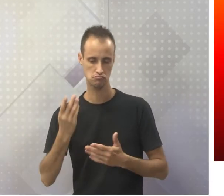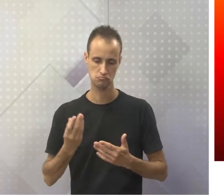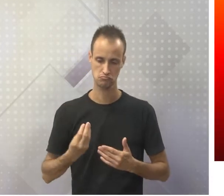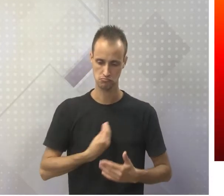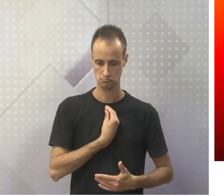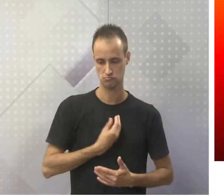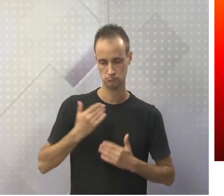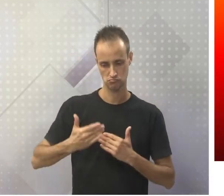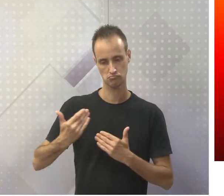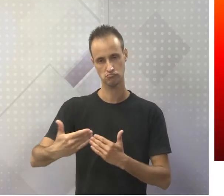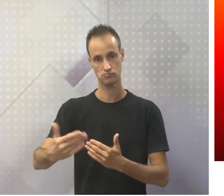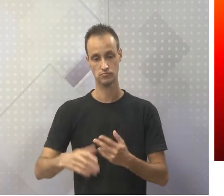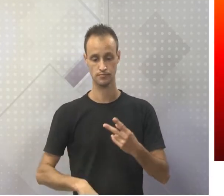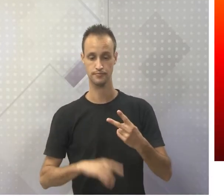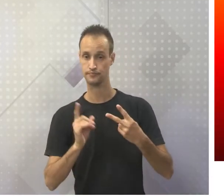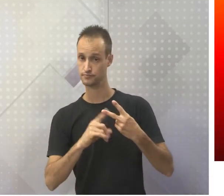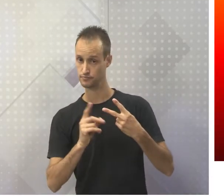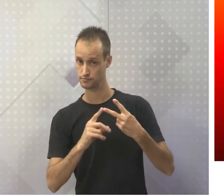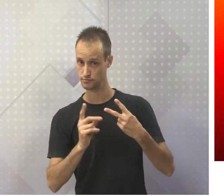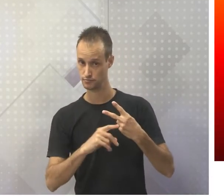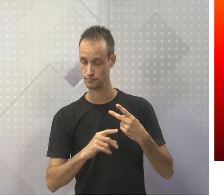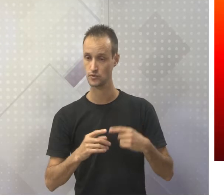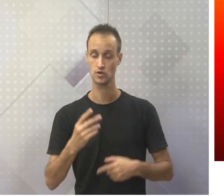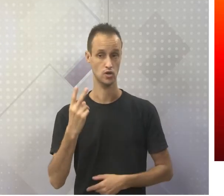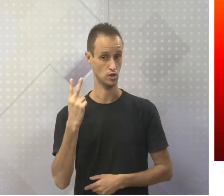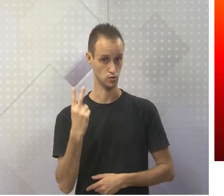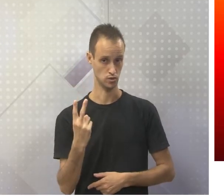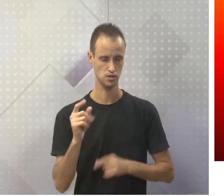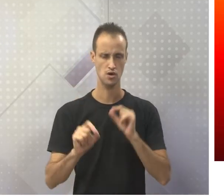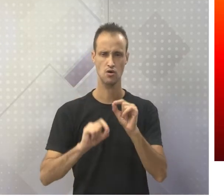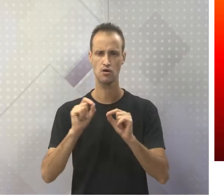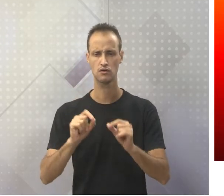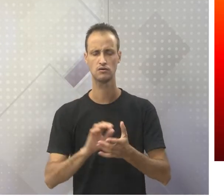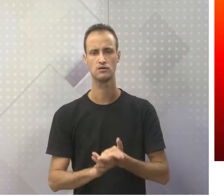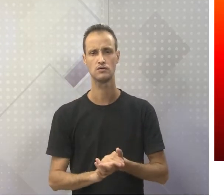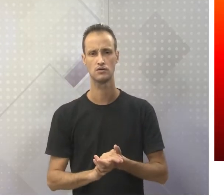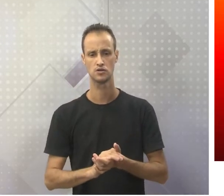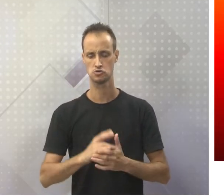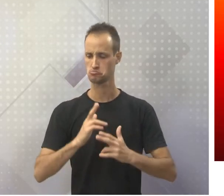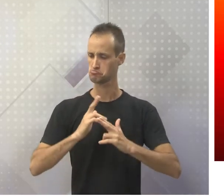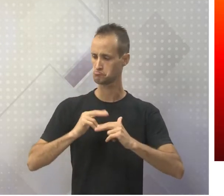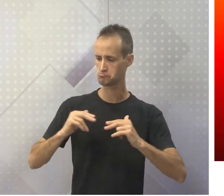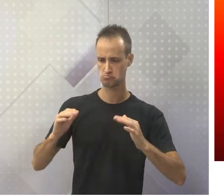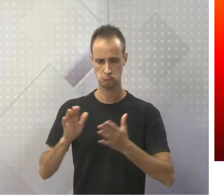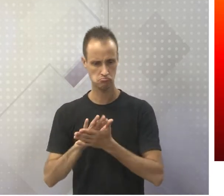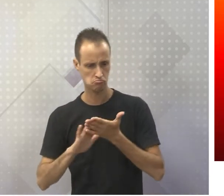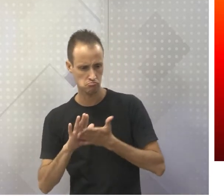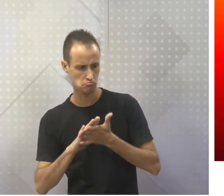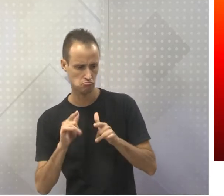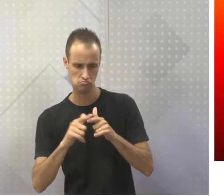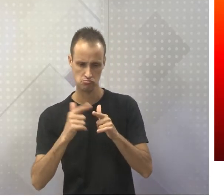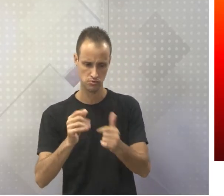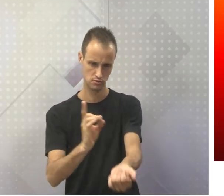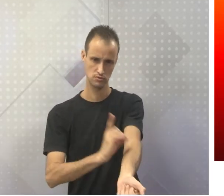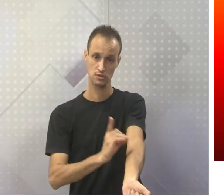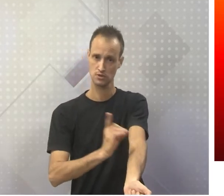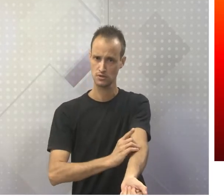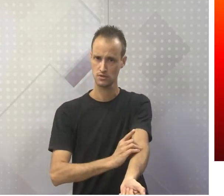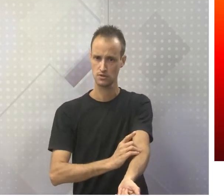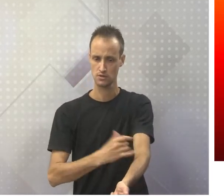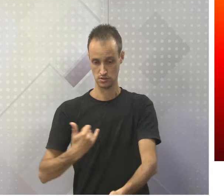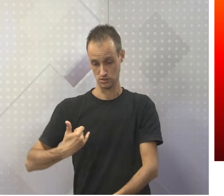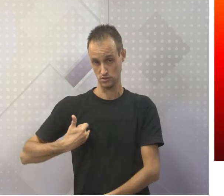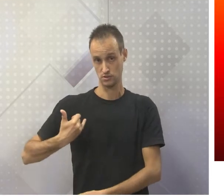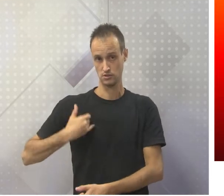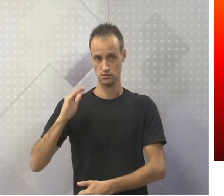Já tipo 2, que é mais de 90% dos casos, a gente vê na vida toda, nunca teve problema de diabetes, chega da